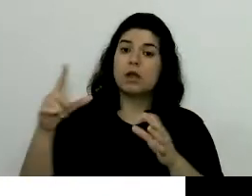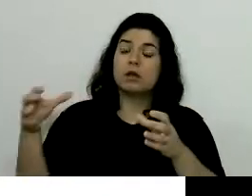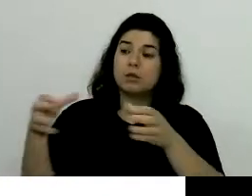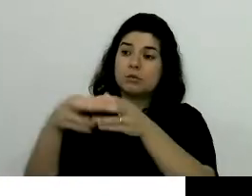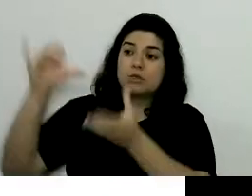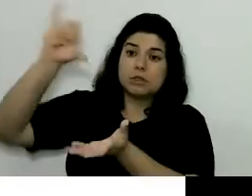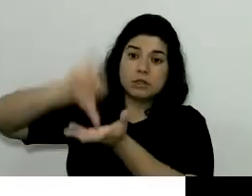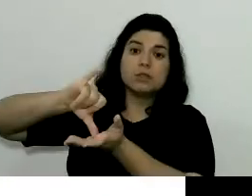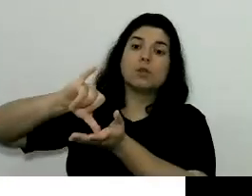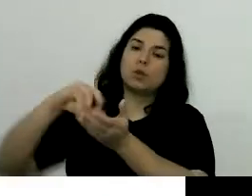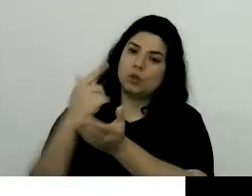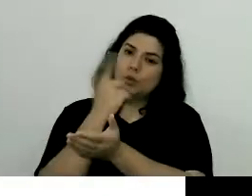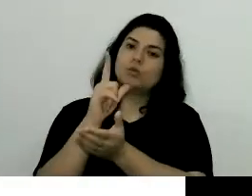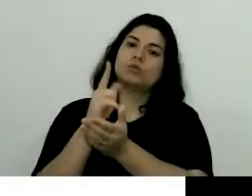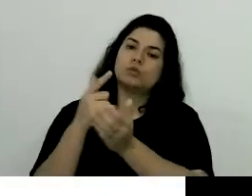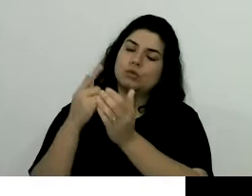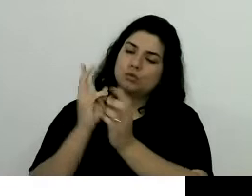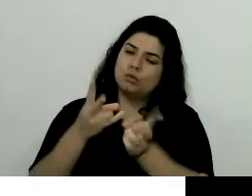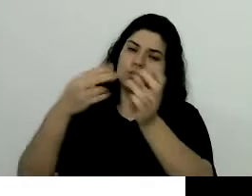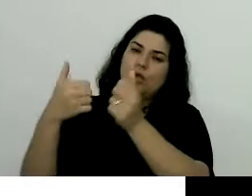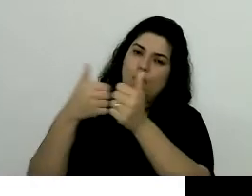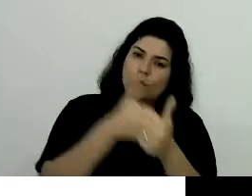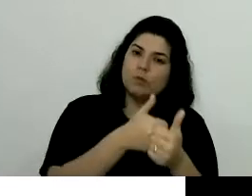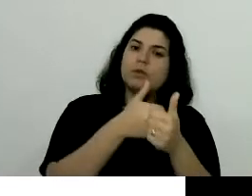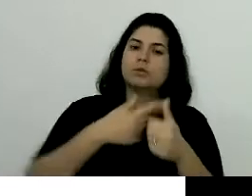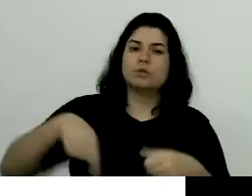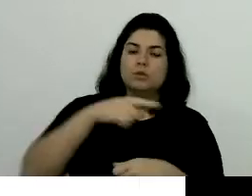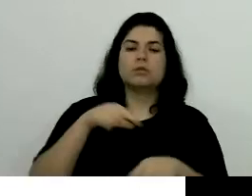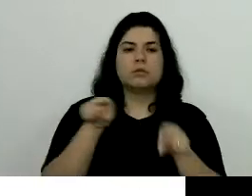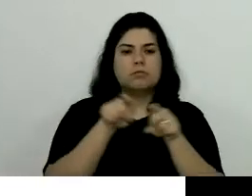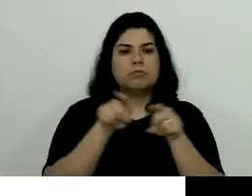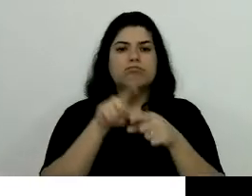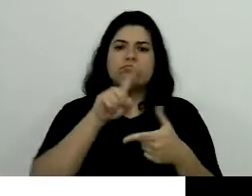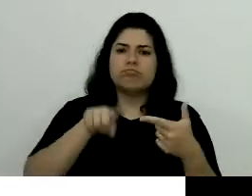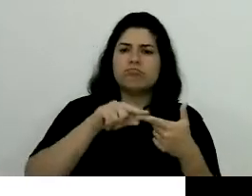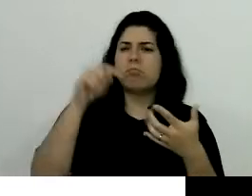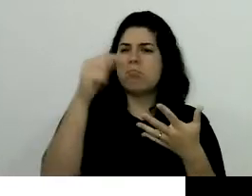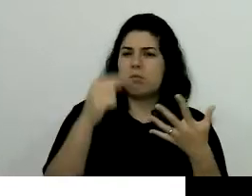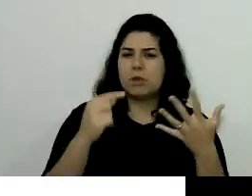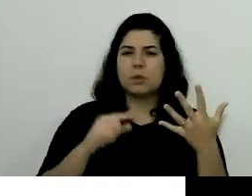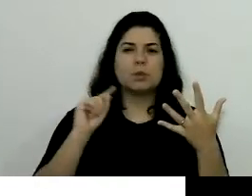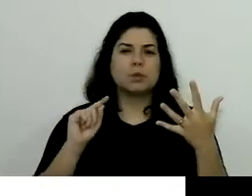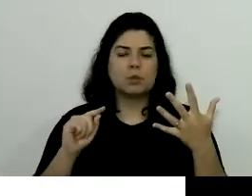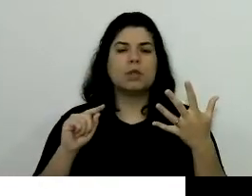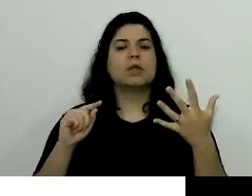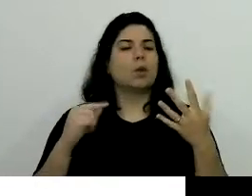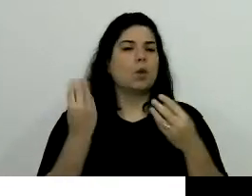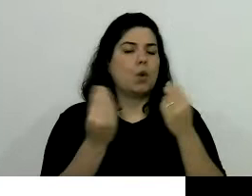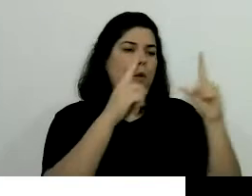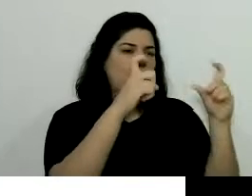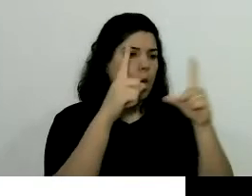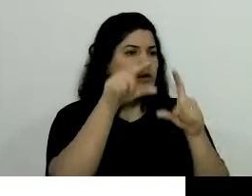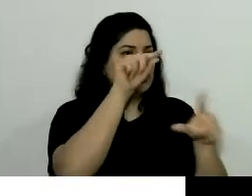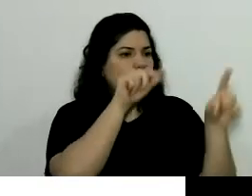acompanhando as etapas e todos os dilemas que nós fomos nos confrontando, como, por exemplo, a digitalização, a